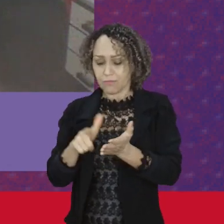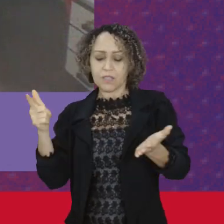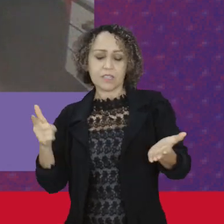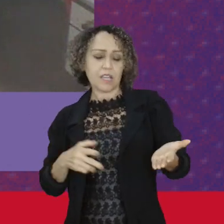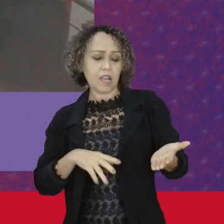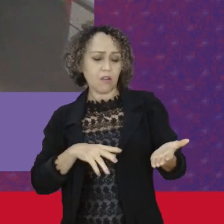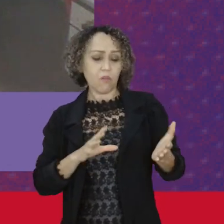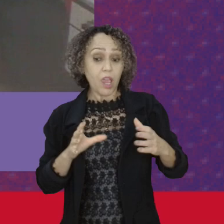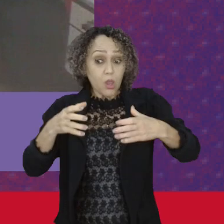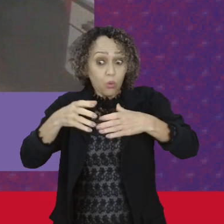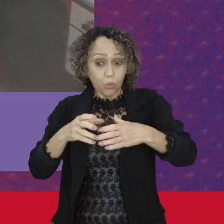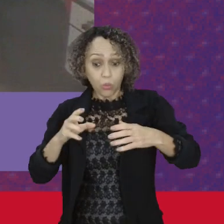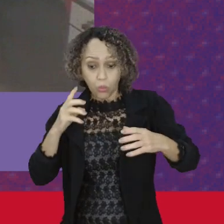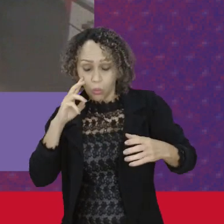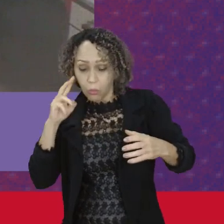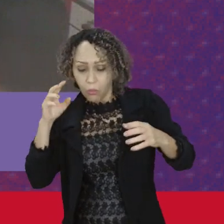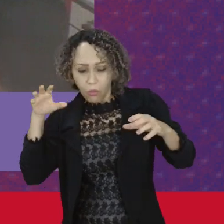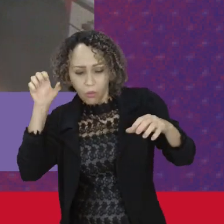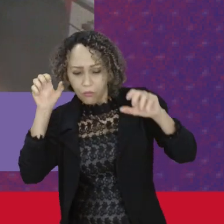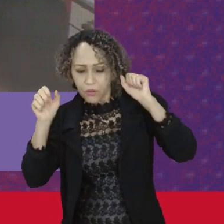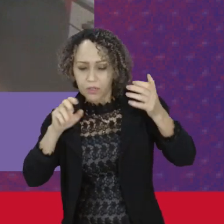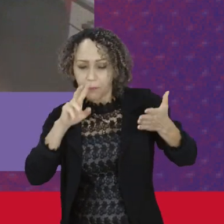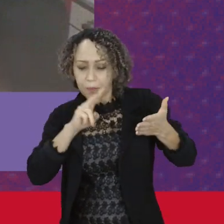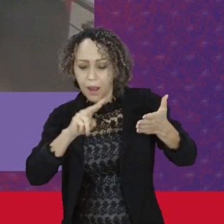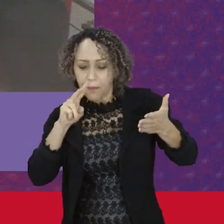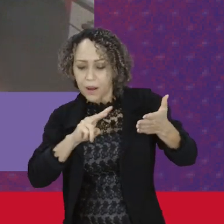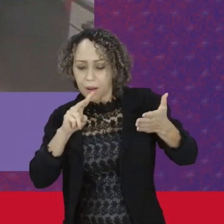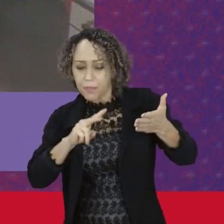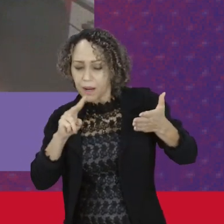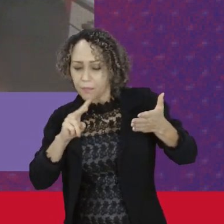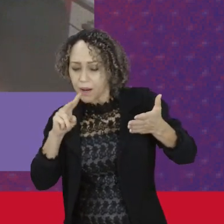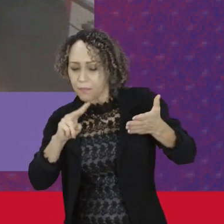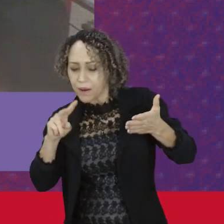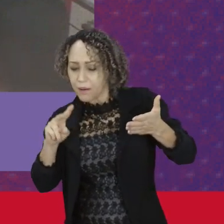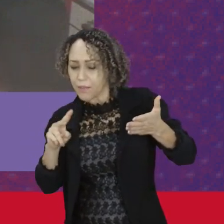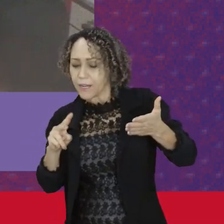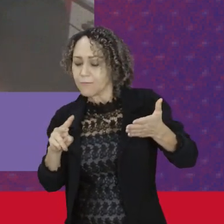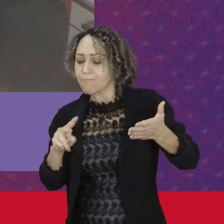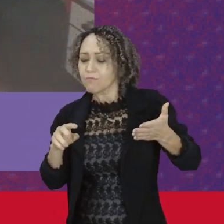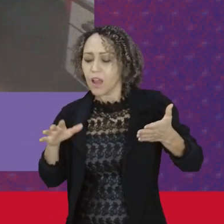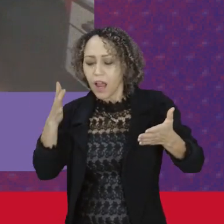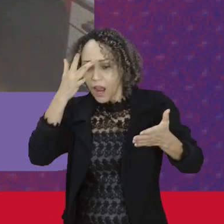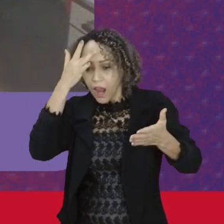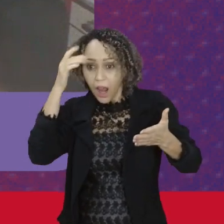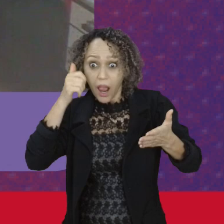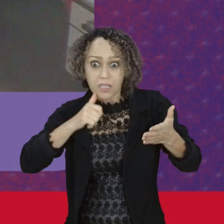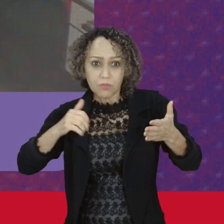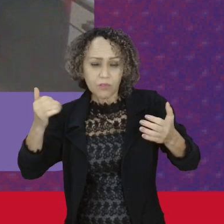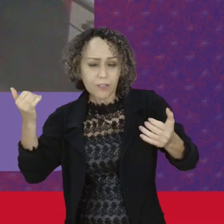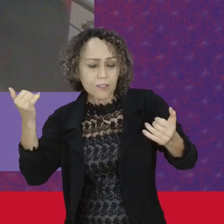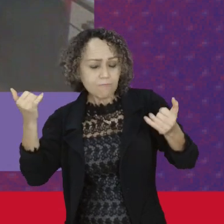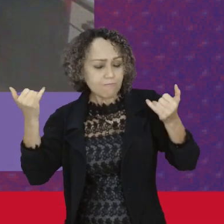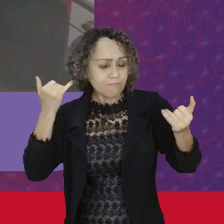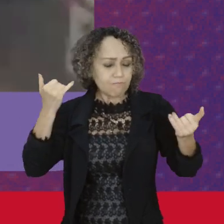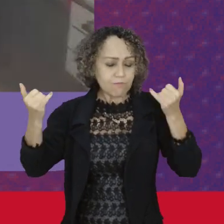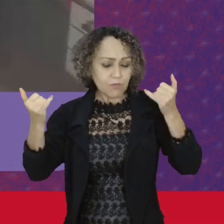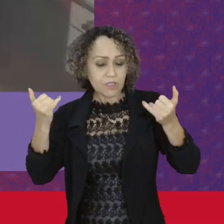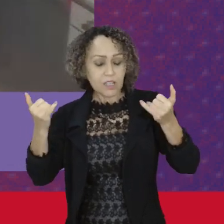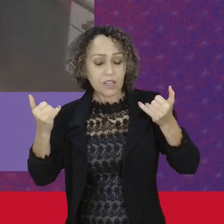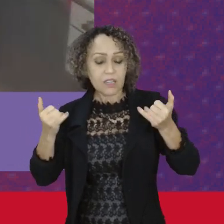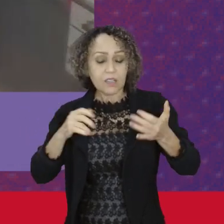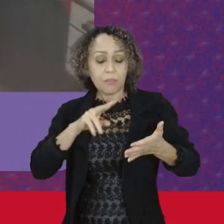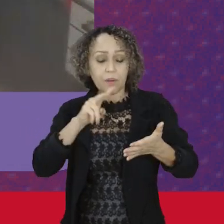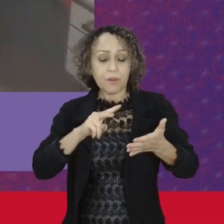tempo de ler, entendeu? Então, lia aquilo, discutia e sugeria qual a matéria que devia